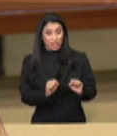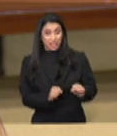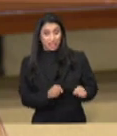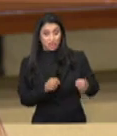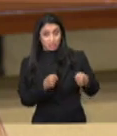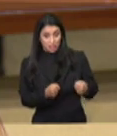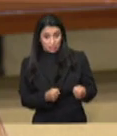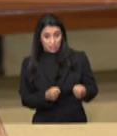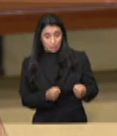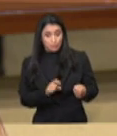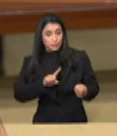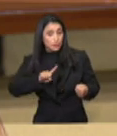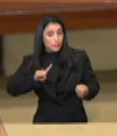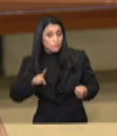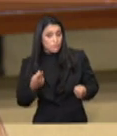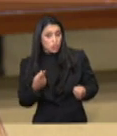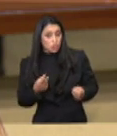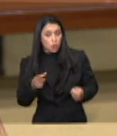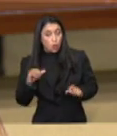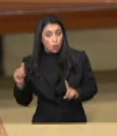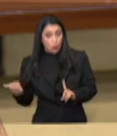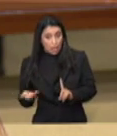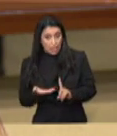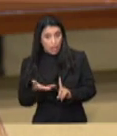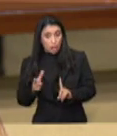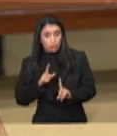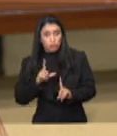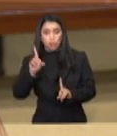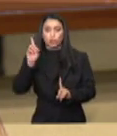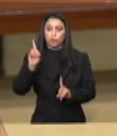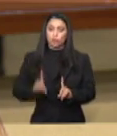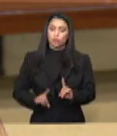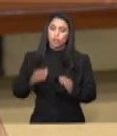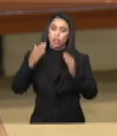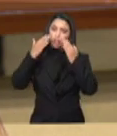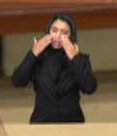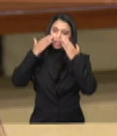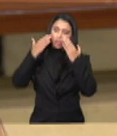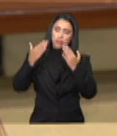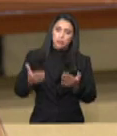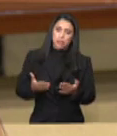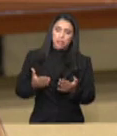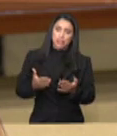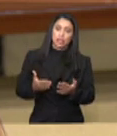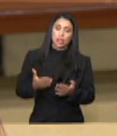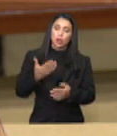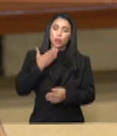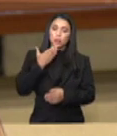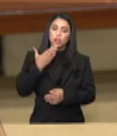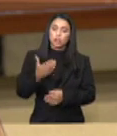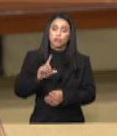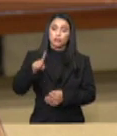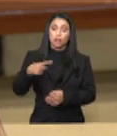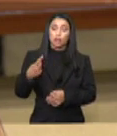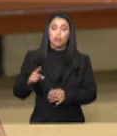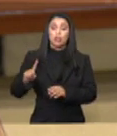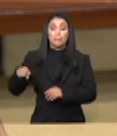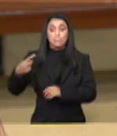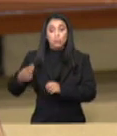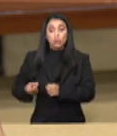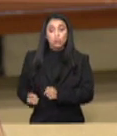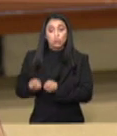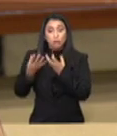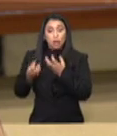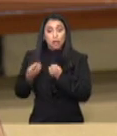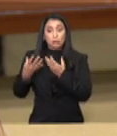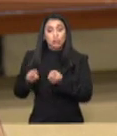defesa, vírgula, os réus têm o direito de apresentar suas alegações finais após a manifestação das defesas dos colaboradores,